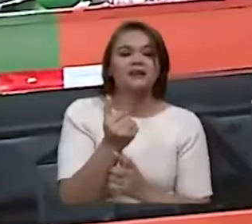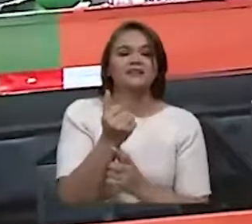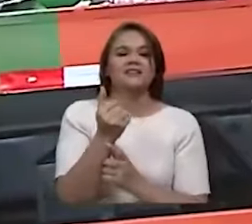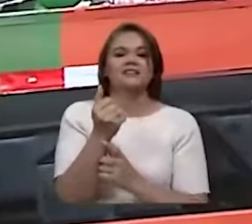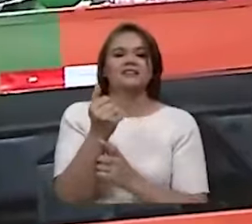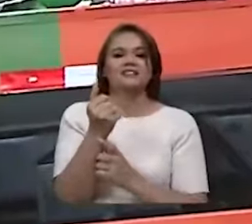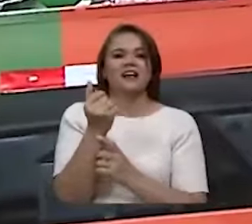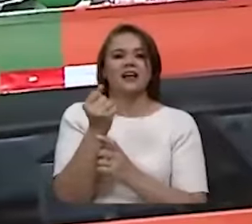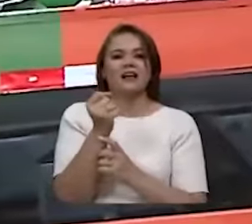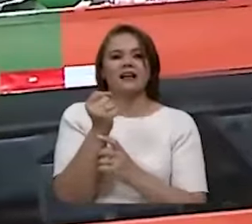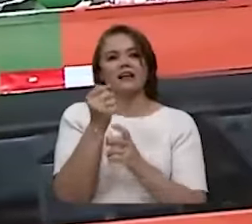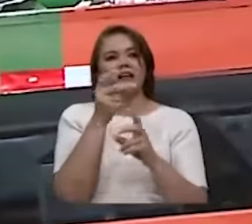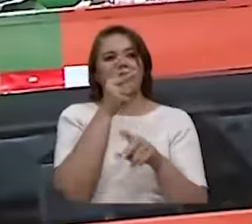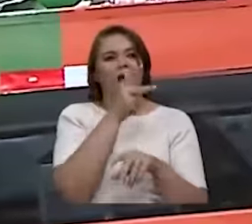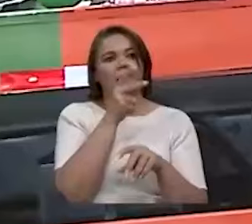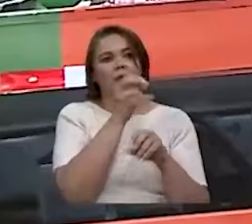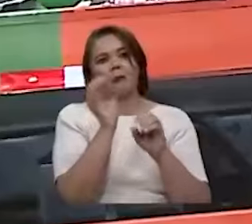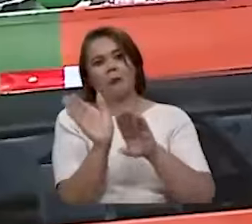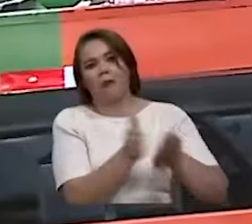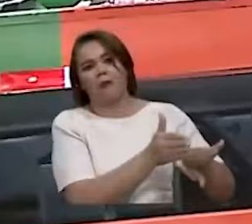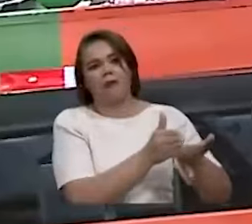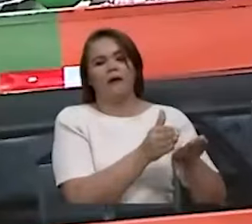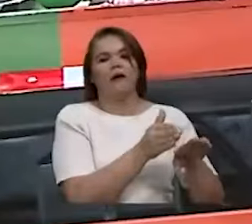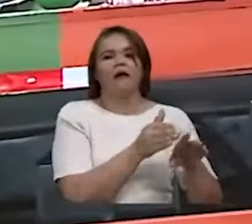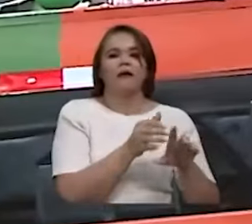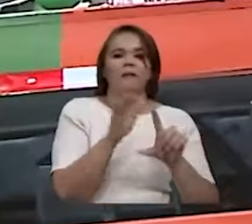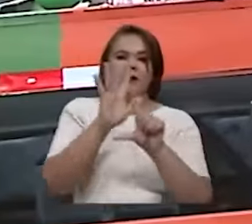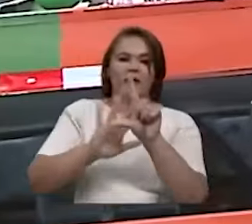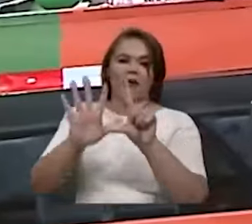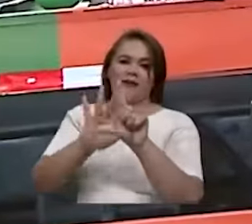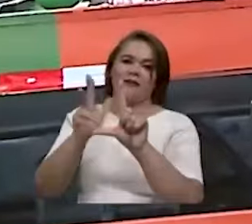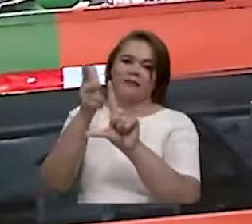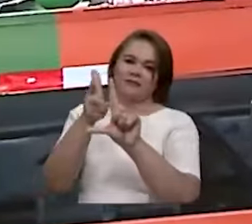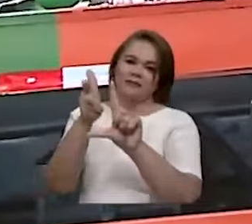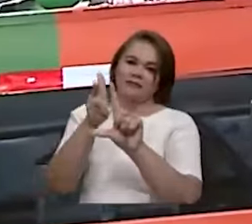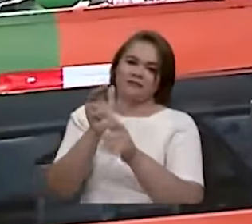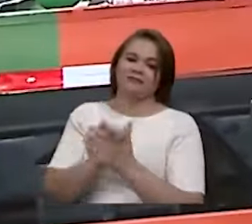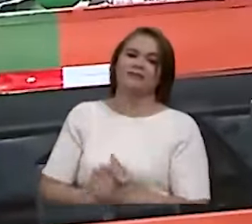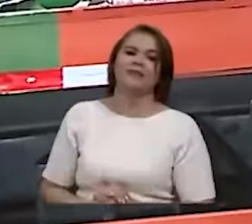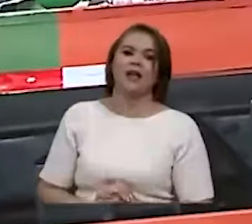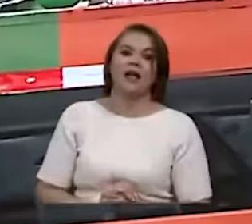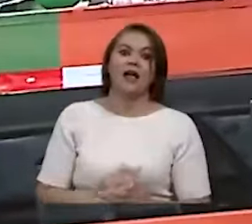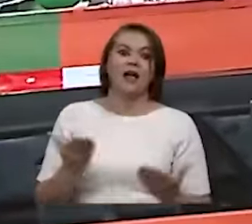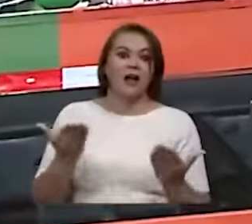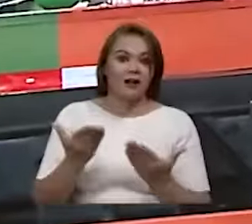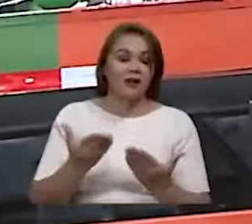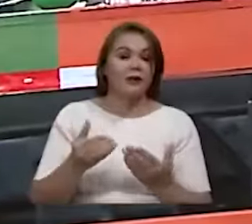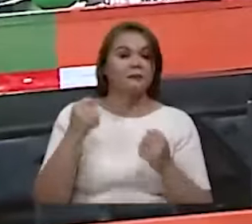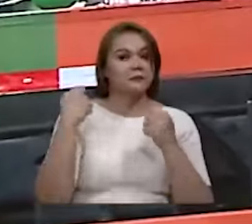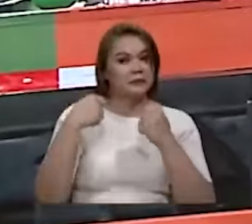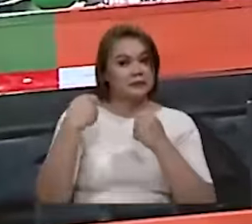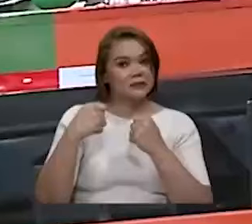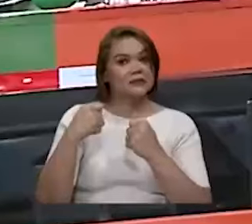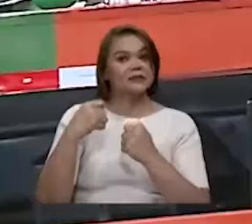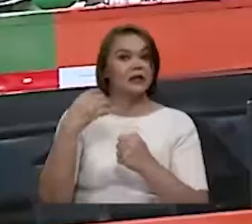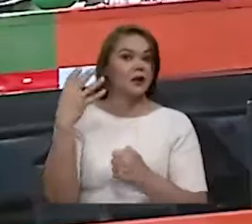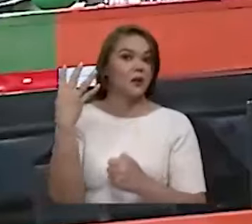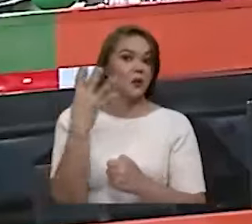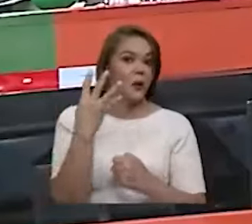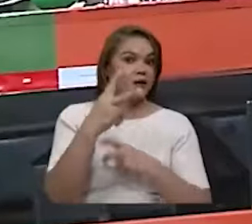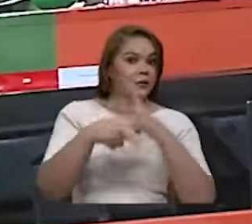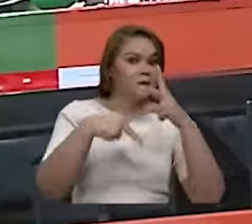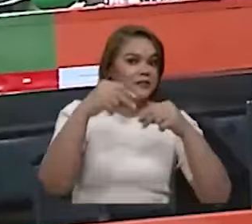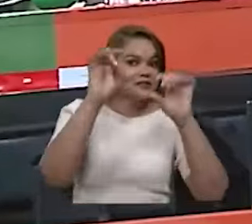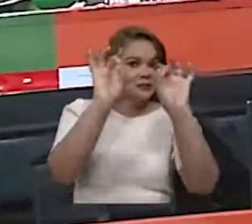gente. Mas não pode, agora não, Augusto Becker, você vai segurar a câmera, porque tem um apartamento no quarto prêmio especial. Imagina